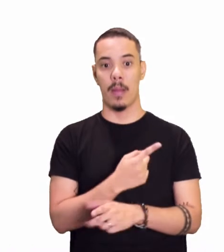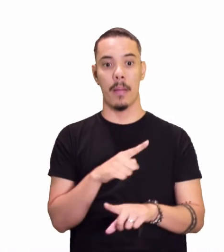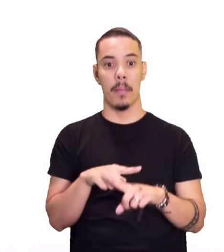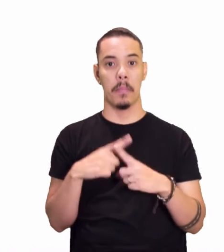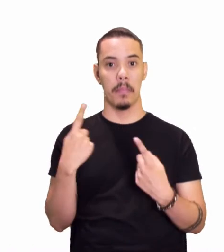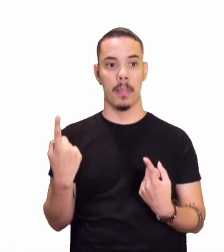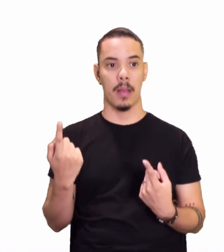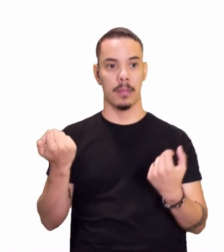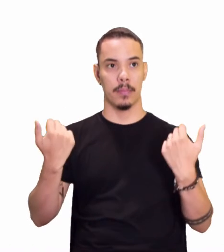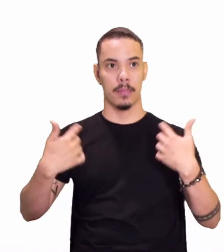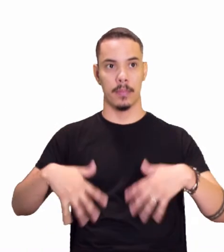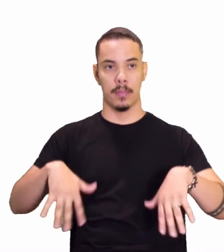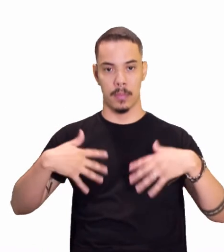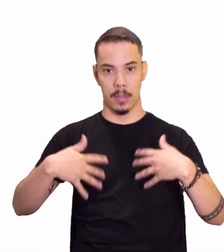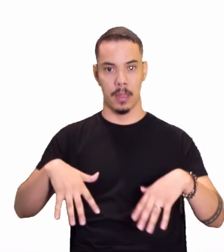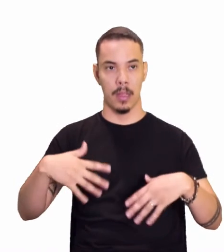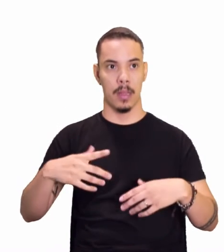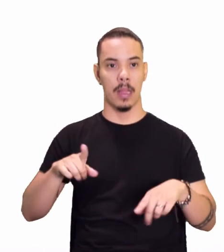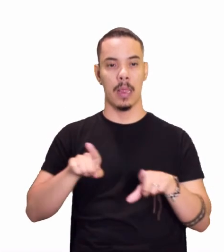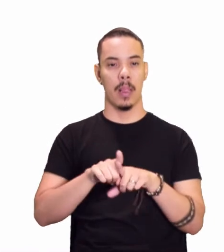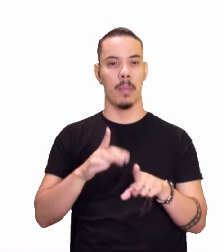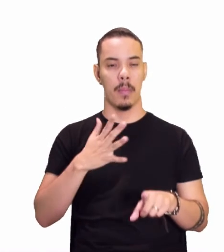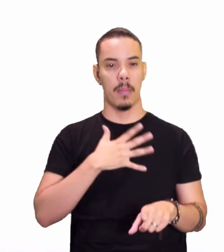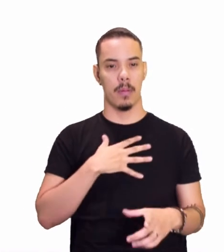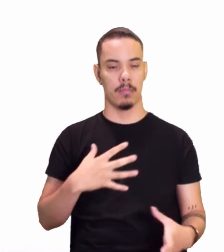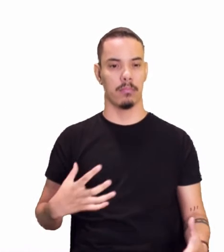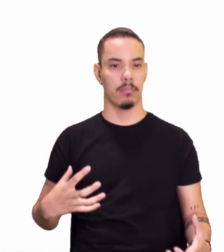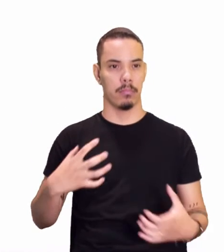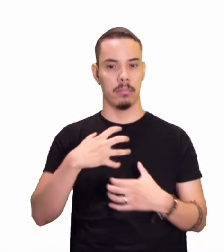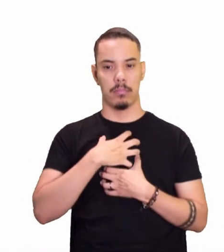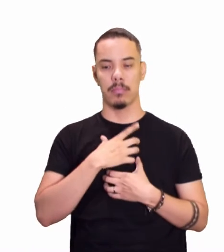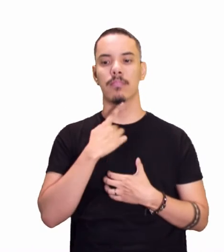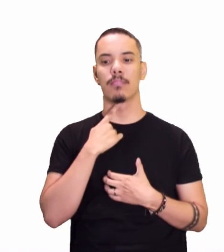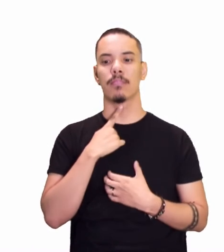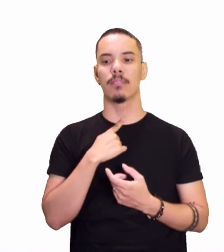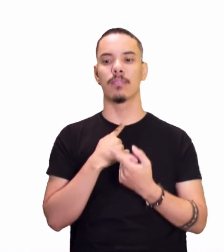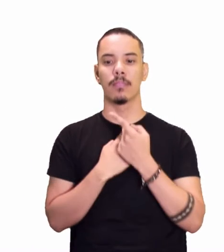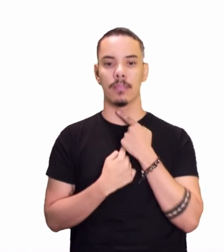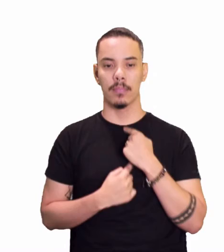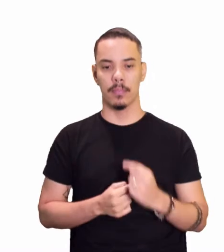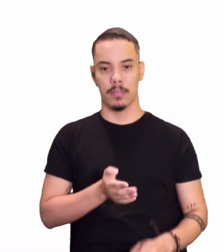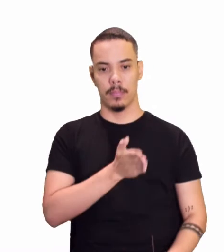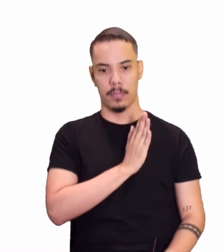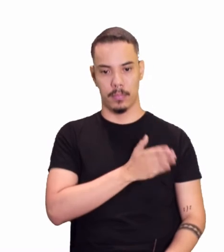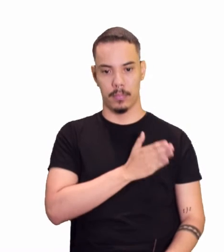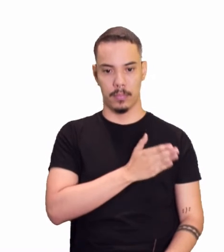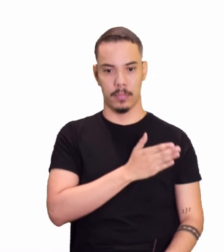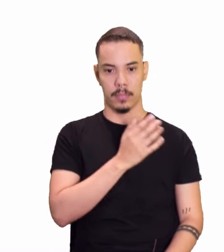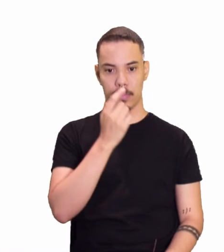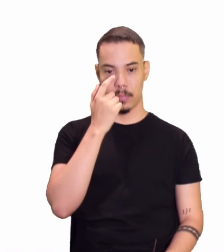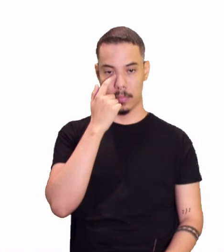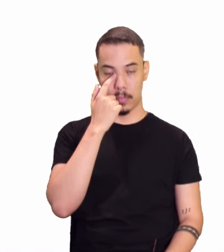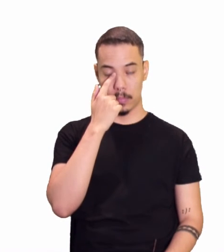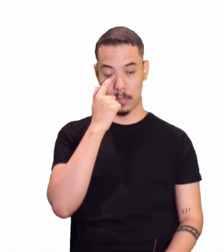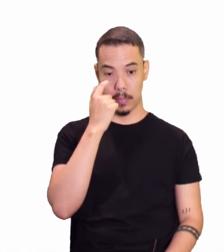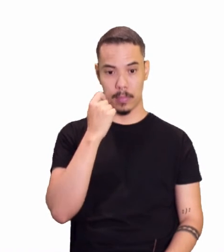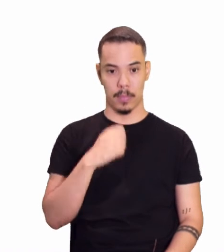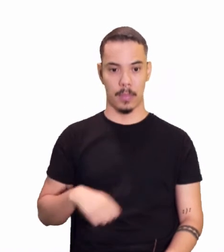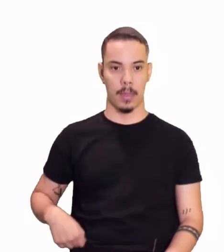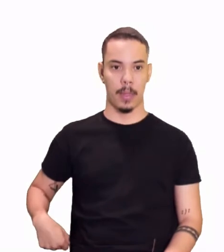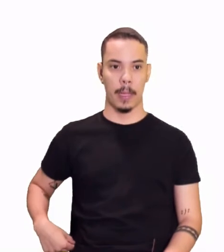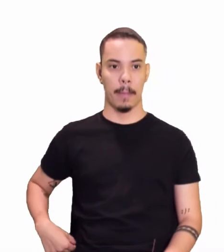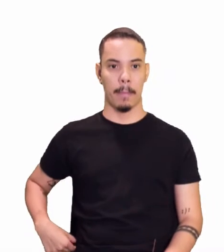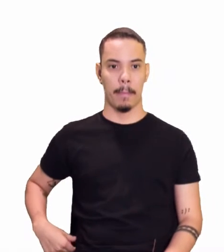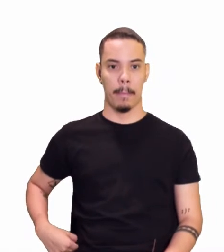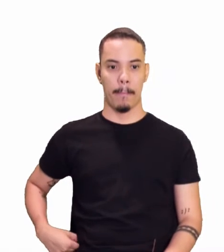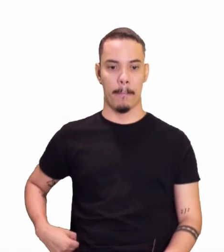quanto desespero, em mim tanta afeição, que deseja o coração. Aires